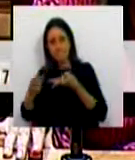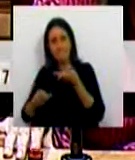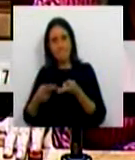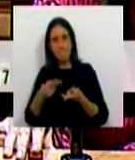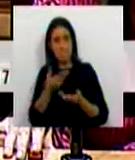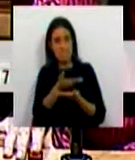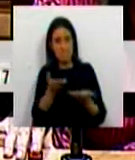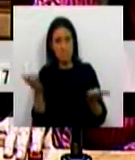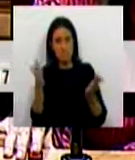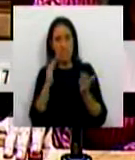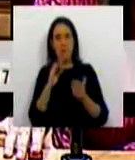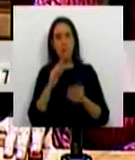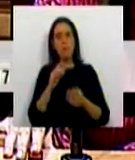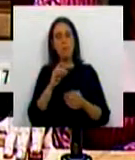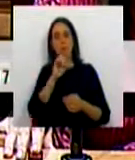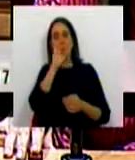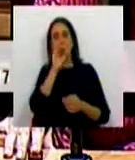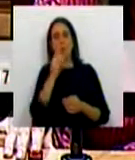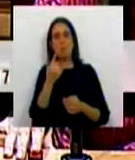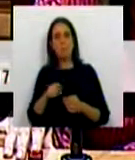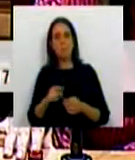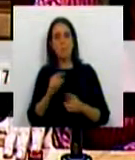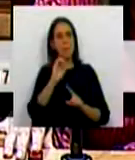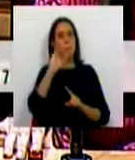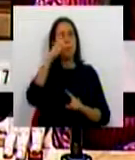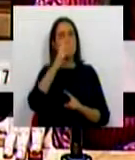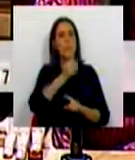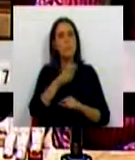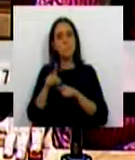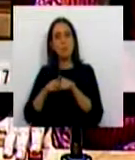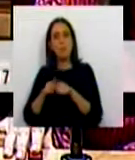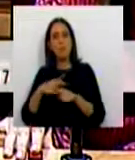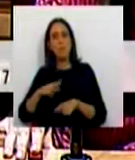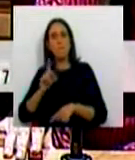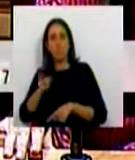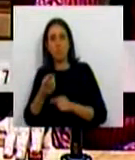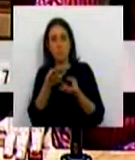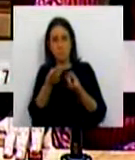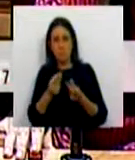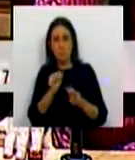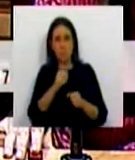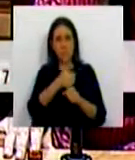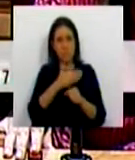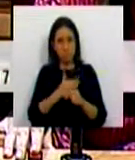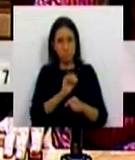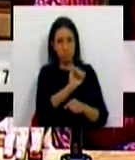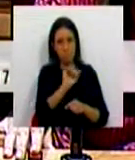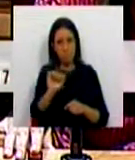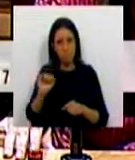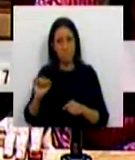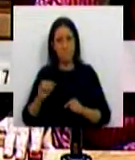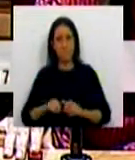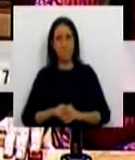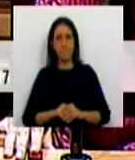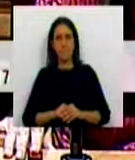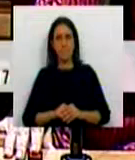Através deles é possível avaliar as prioridades e a natureza da política orçamental em termos setoriais. No quadro dos